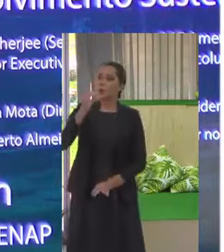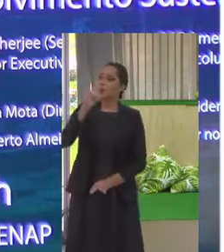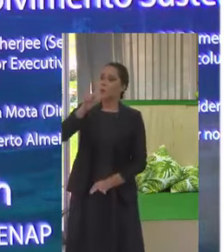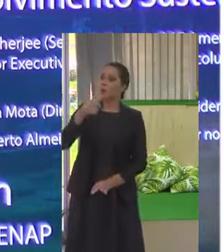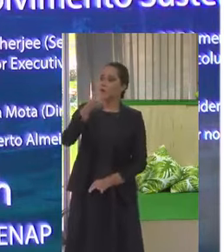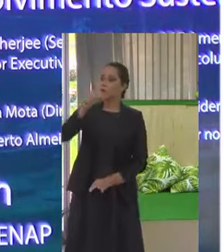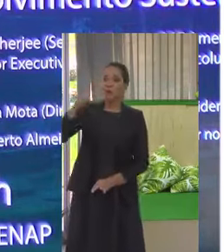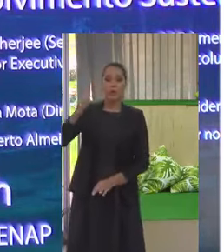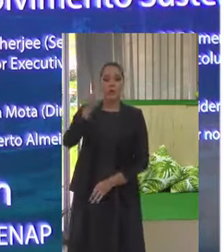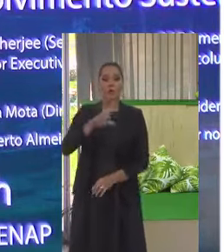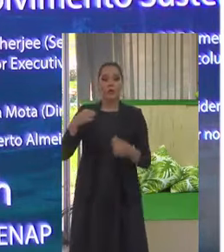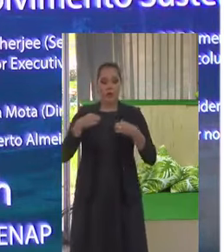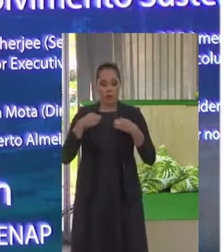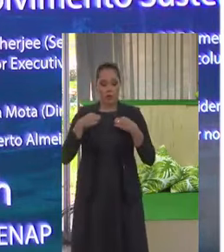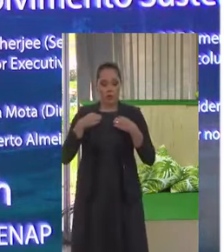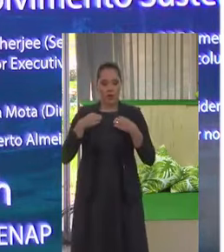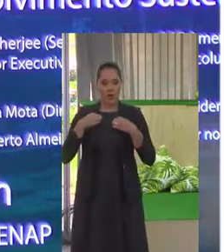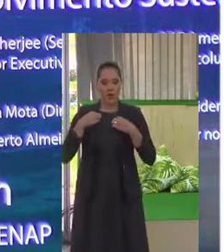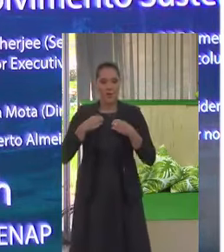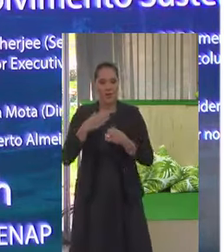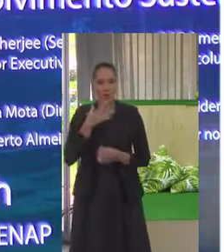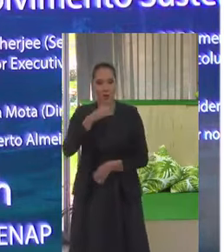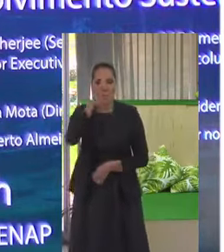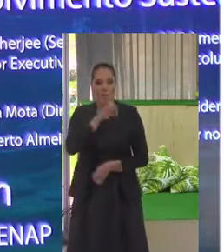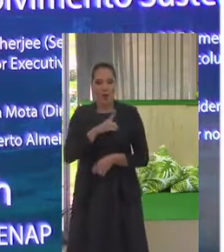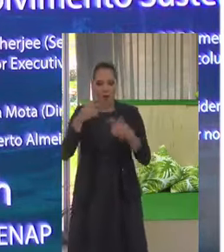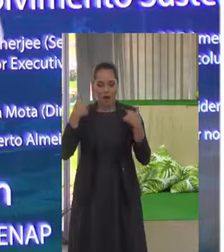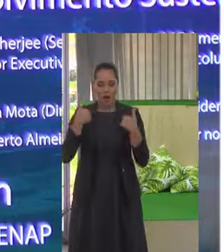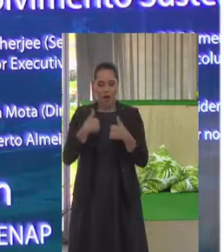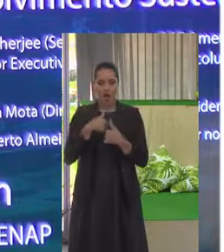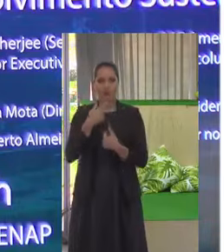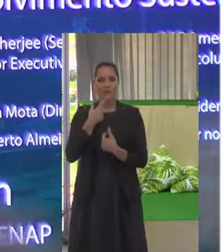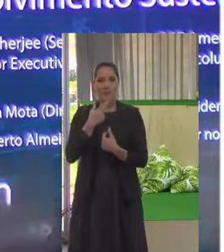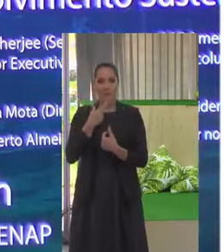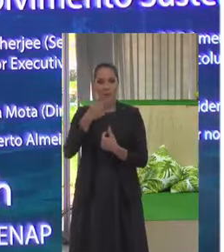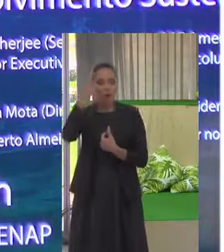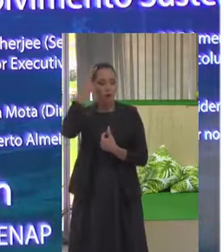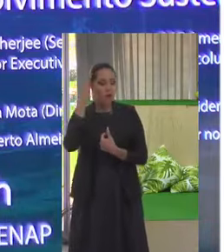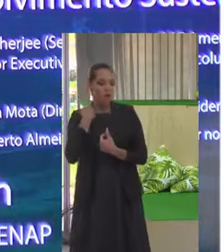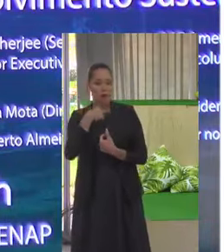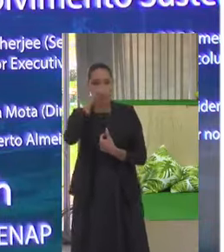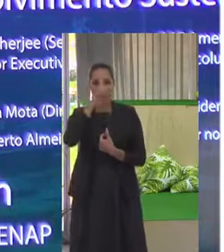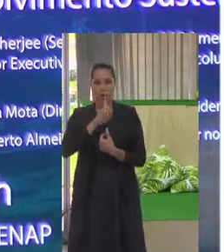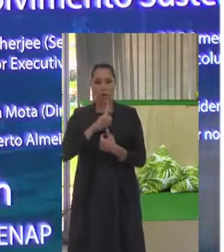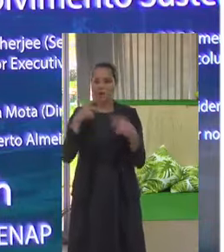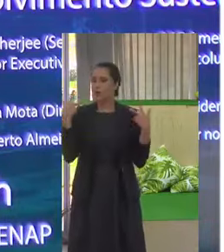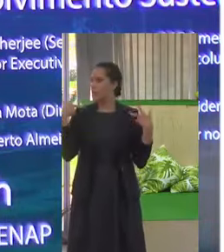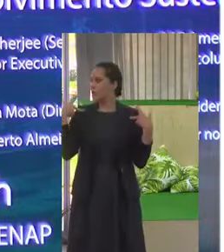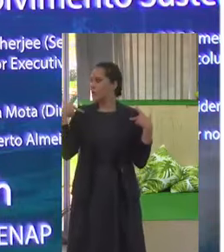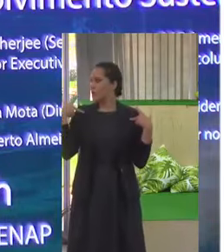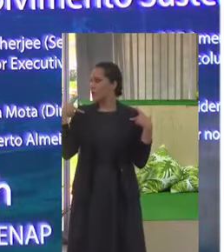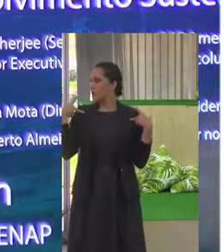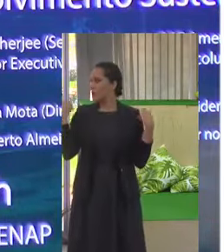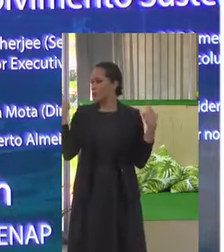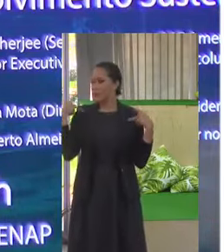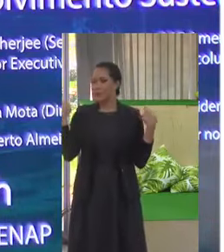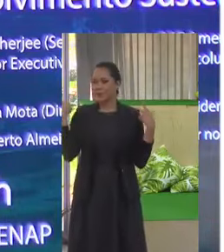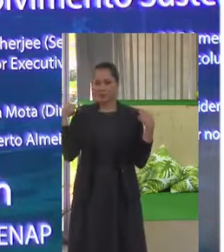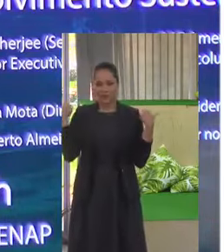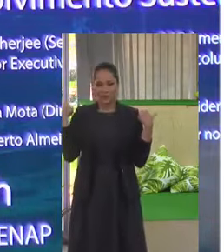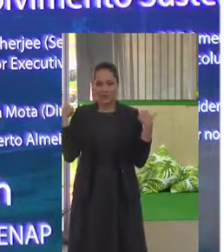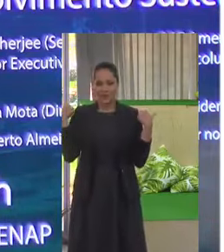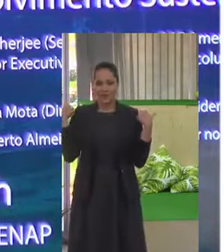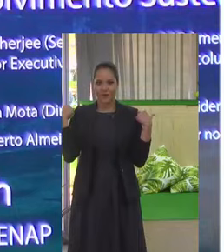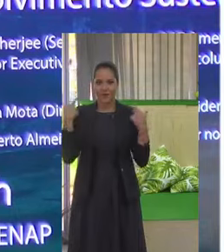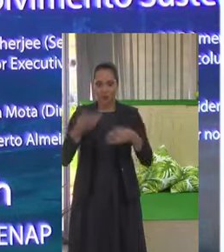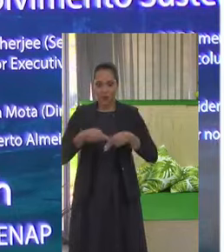estou usando uma camisa amarela com um colar vermelho, sou loira, cabelo na altura dos ombros, mais ou menos, estou